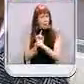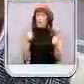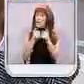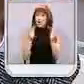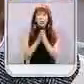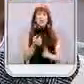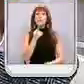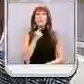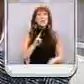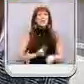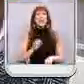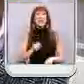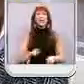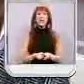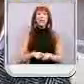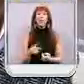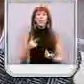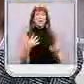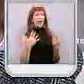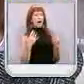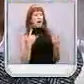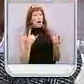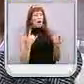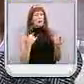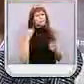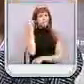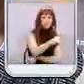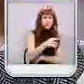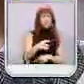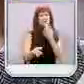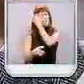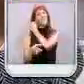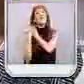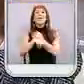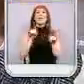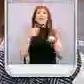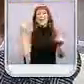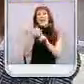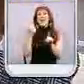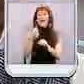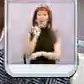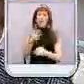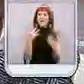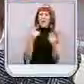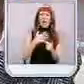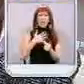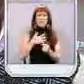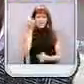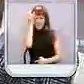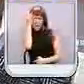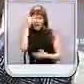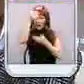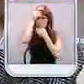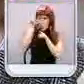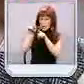gente perceberá na altura em que o Vicente se deixa seduzir pela sua amada ou na altura em que o Vicente luta contra a sedução das perversas mouras que